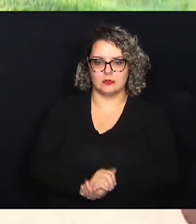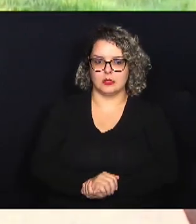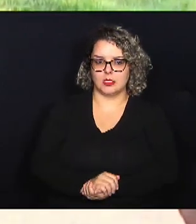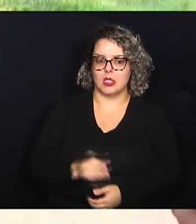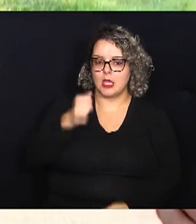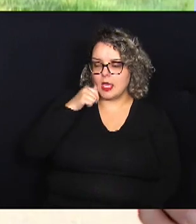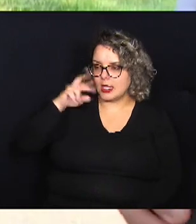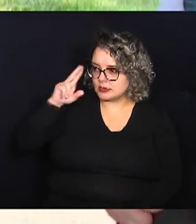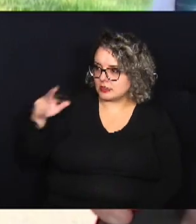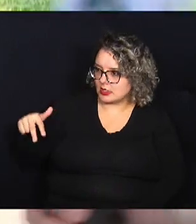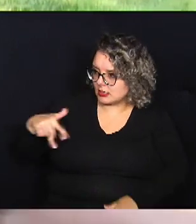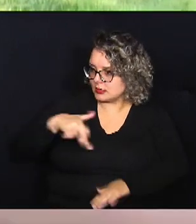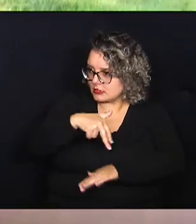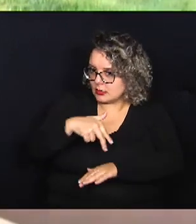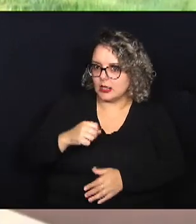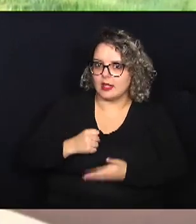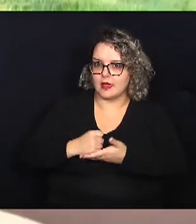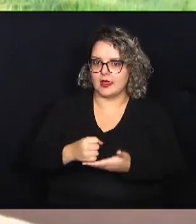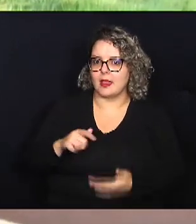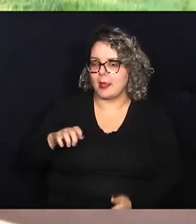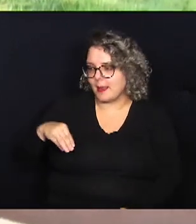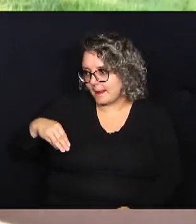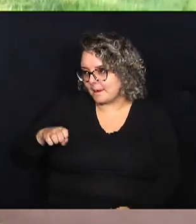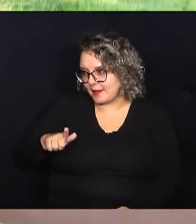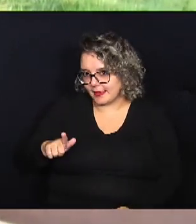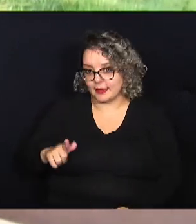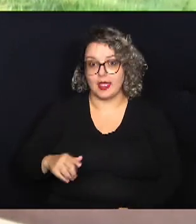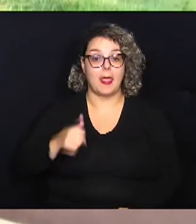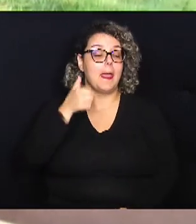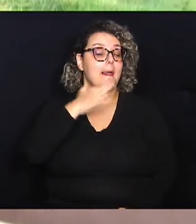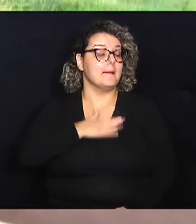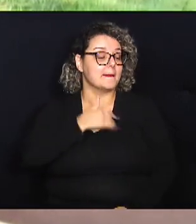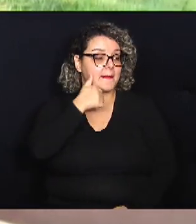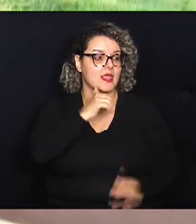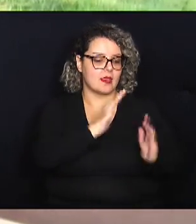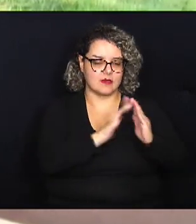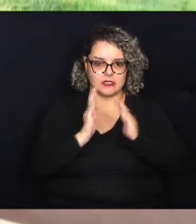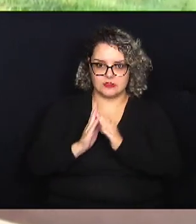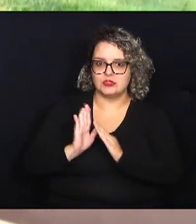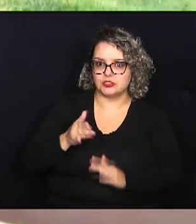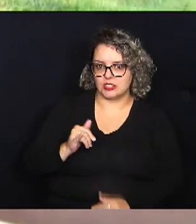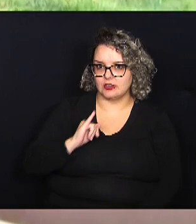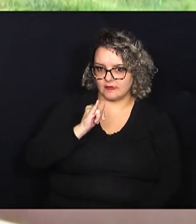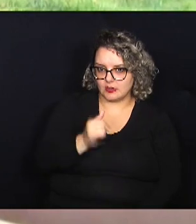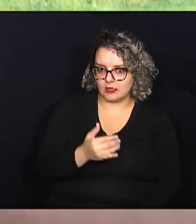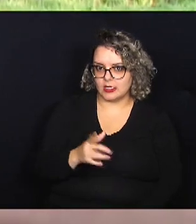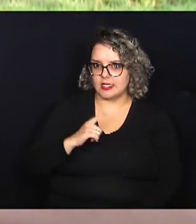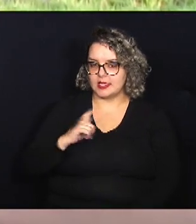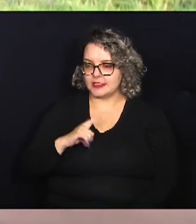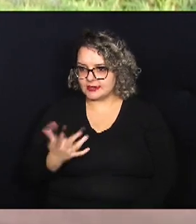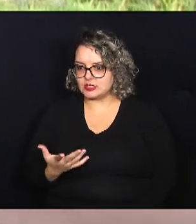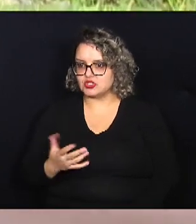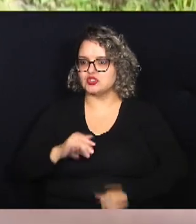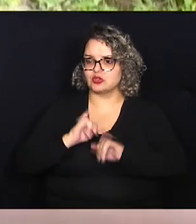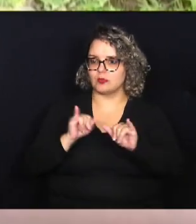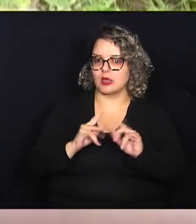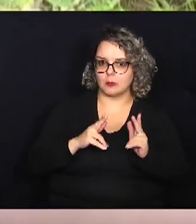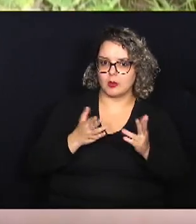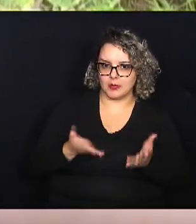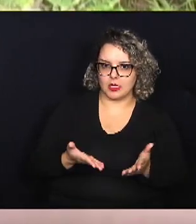por aqui, aí resolveu trazer a Meg, como que foi? Minha vizinha me falou. Ela já havia me falado que havia uma campanha dessa, mas eu